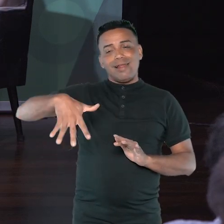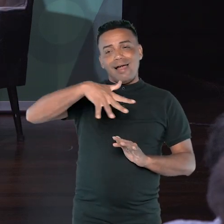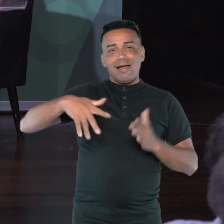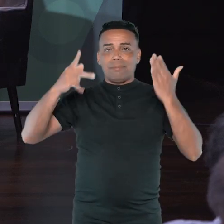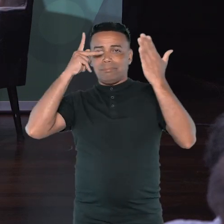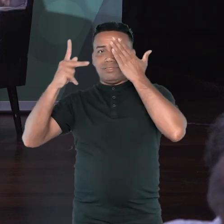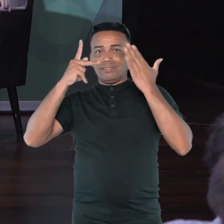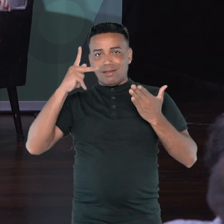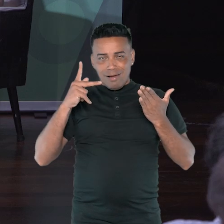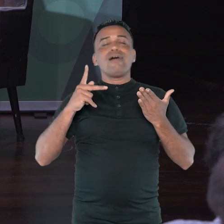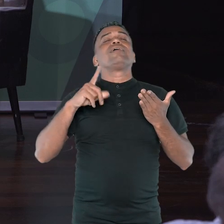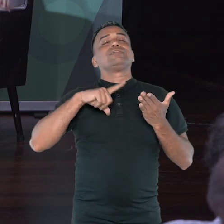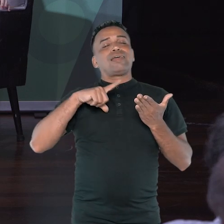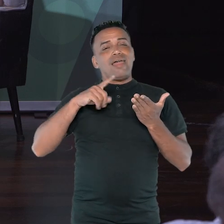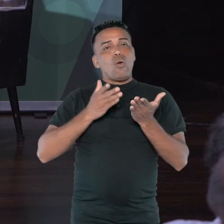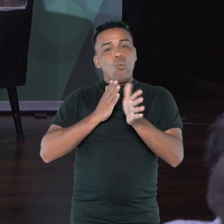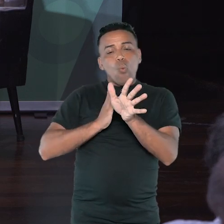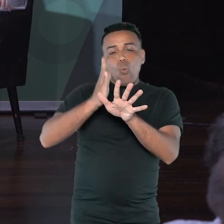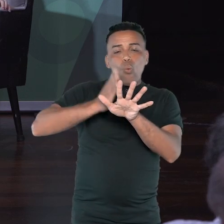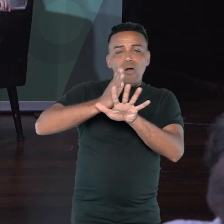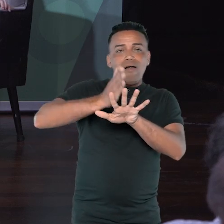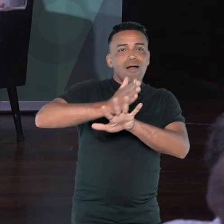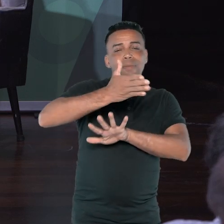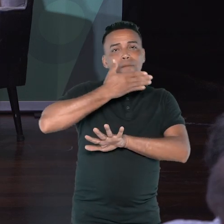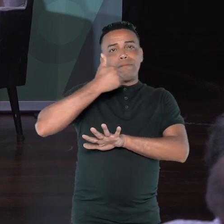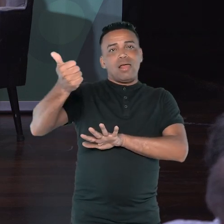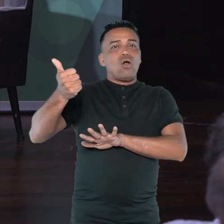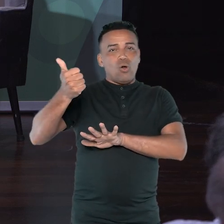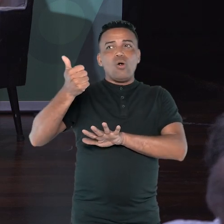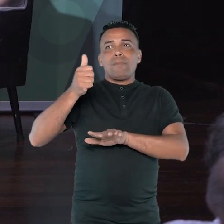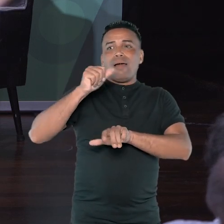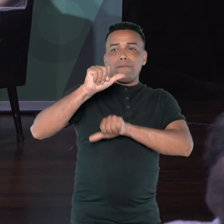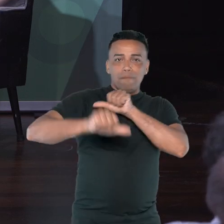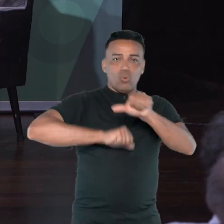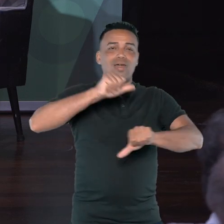nos indica também que é um caminho mais digno para a gente tratar desses restos.